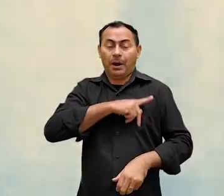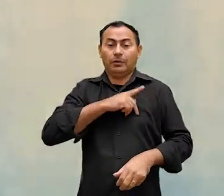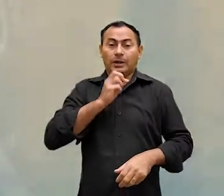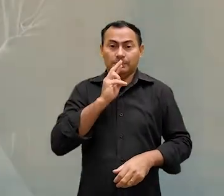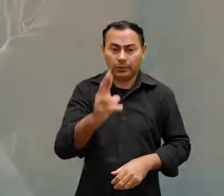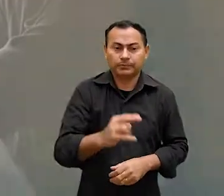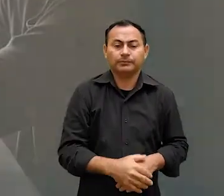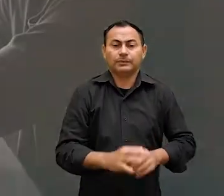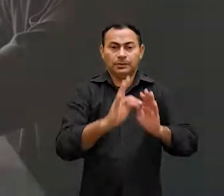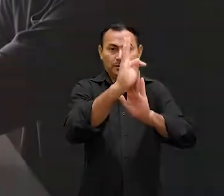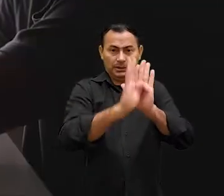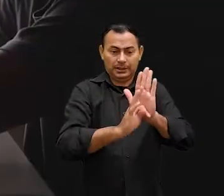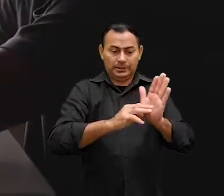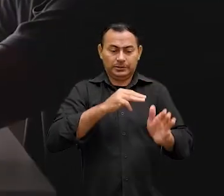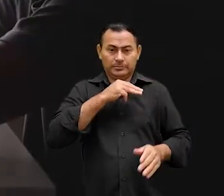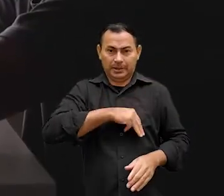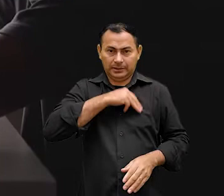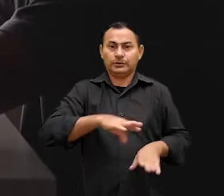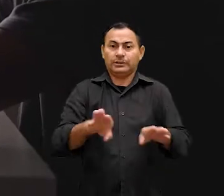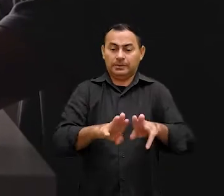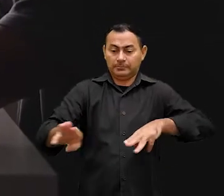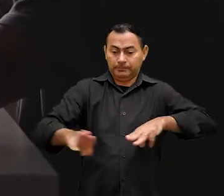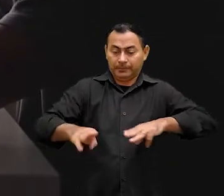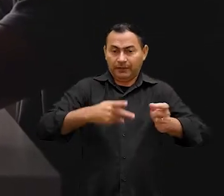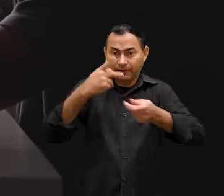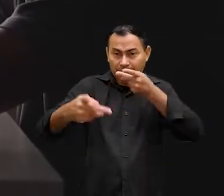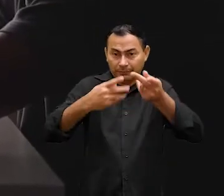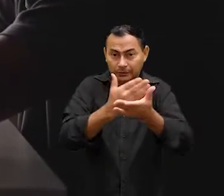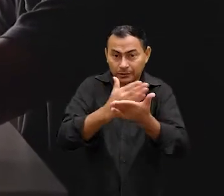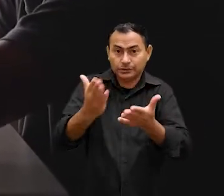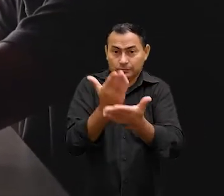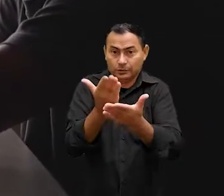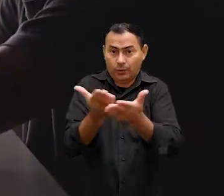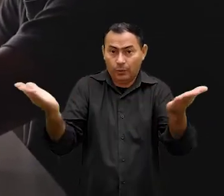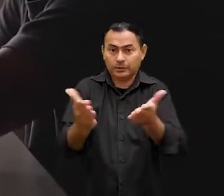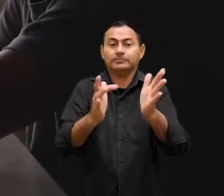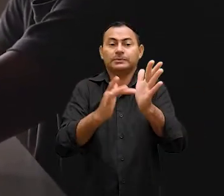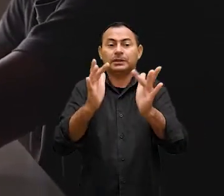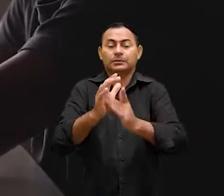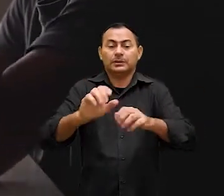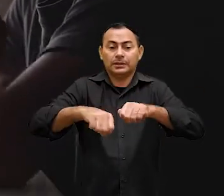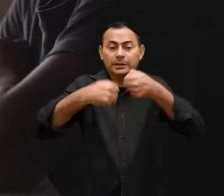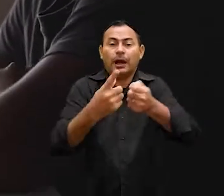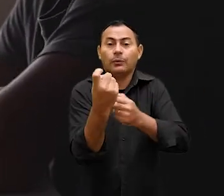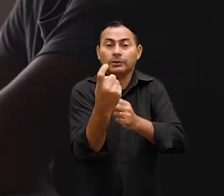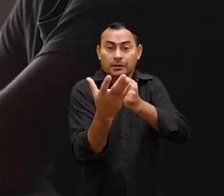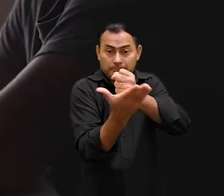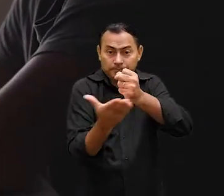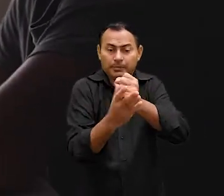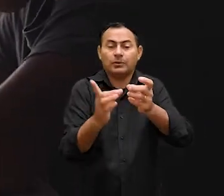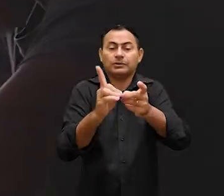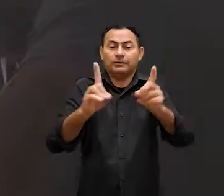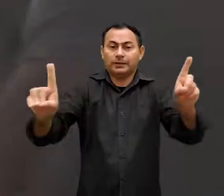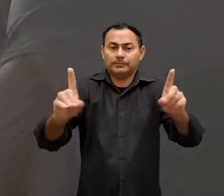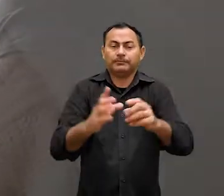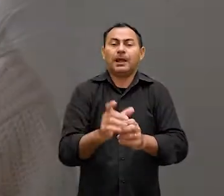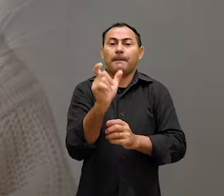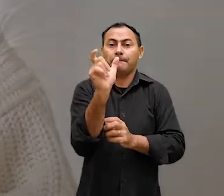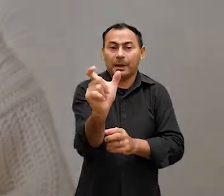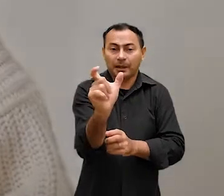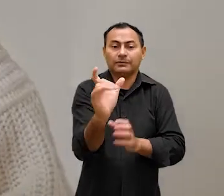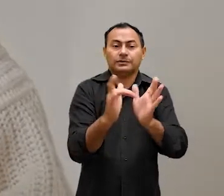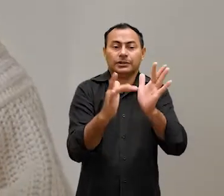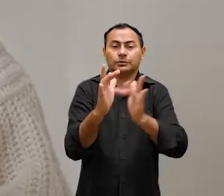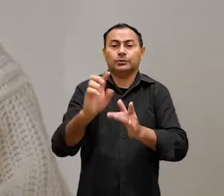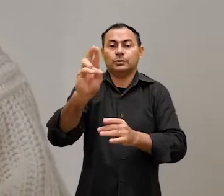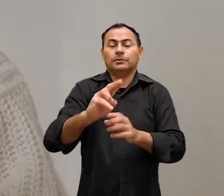aqui. Nos textos de Mateus e Marcos, que citamos no início do estudo de hoje, Jesus dá a única base para o divórcio. A palavra que